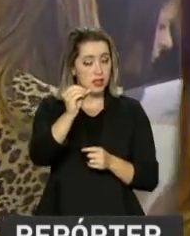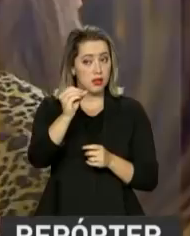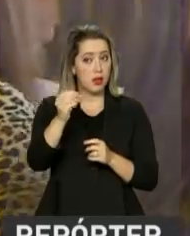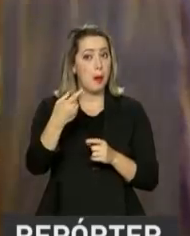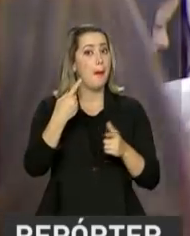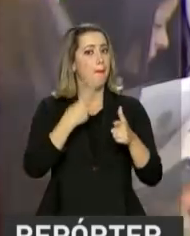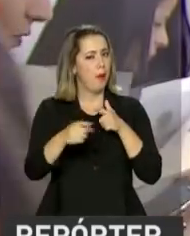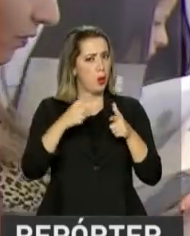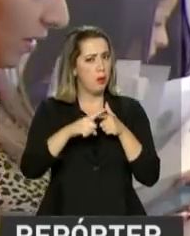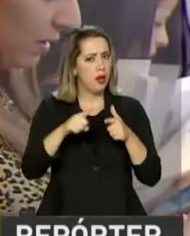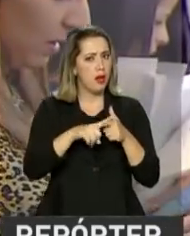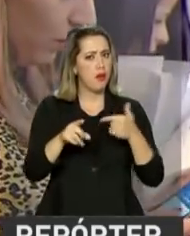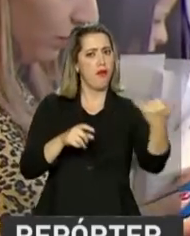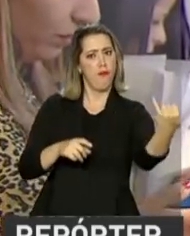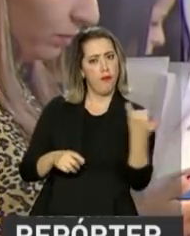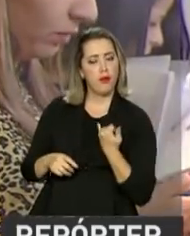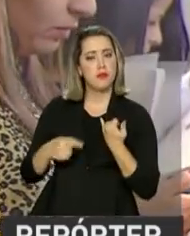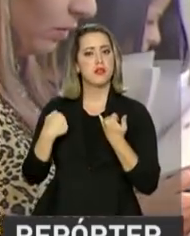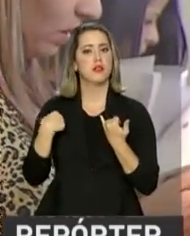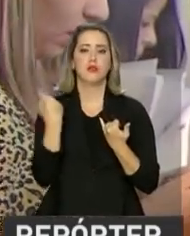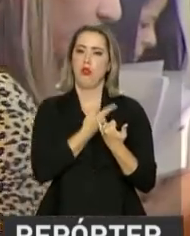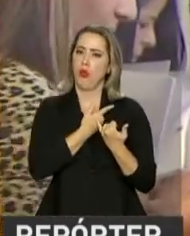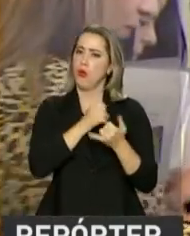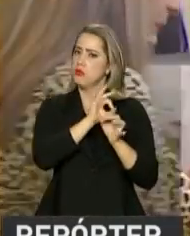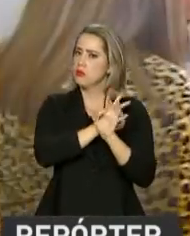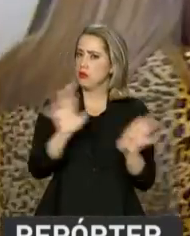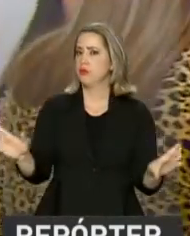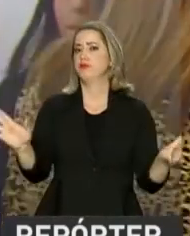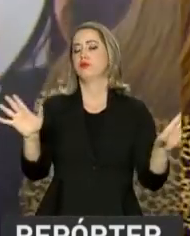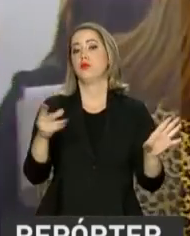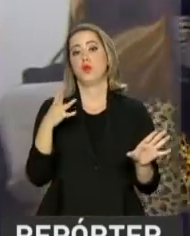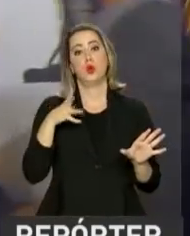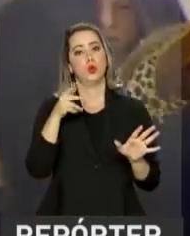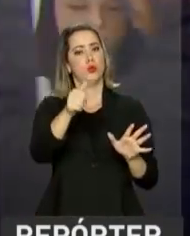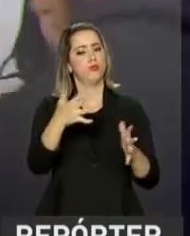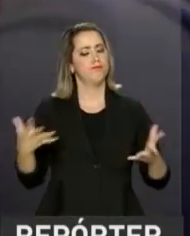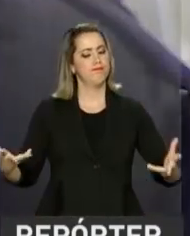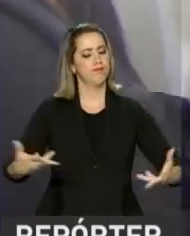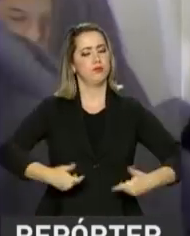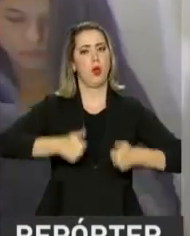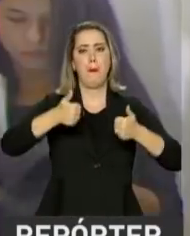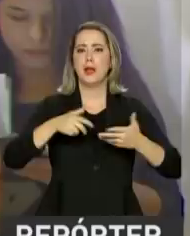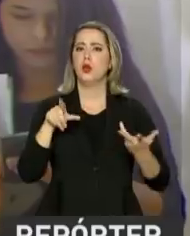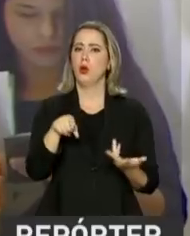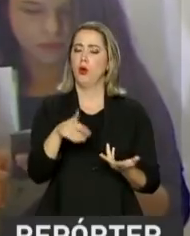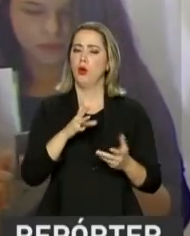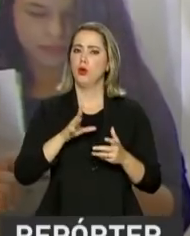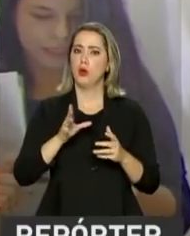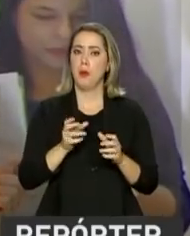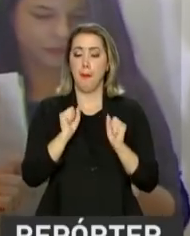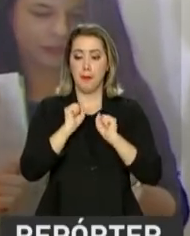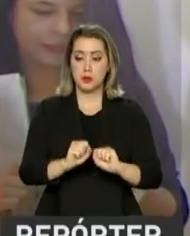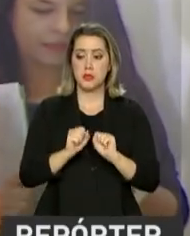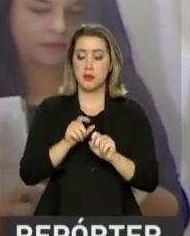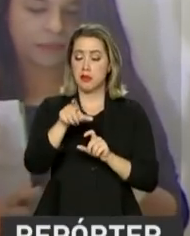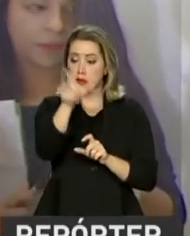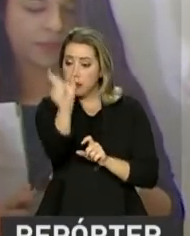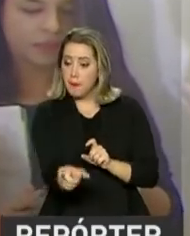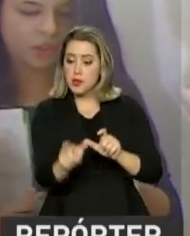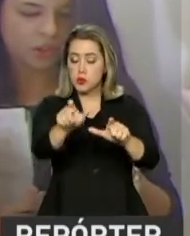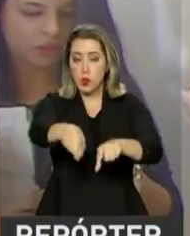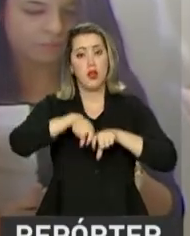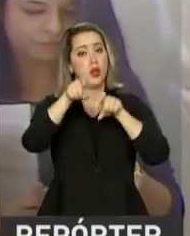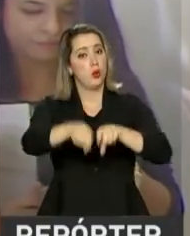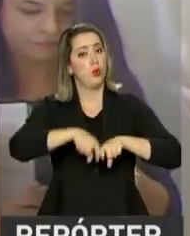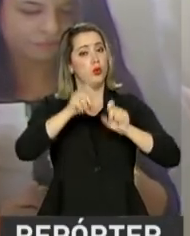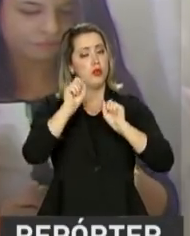trouxe à nossa mesa e que foram solucionados. Isso tudo dá mais competitividade, permite que o produtor rural tenha mais renda, e